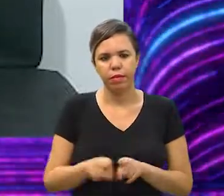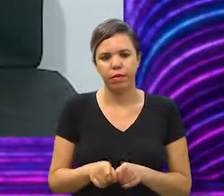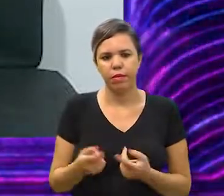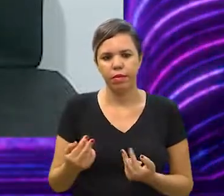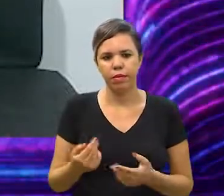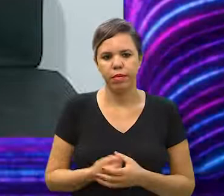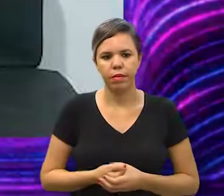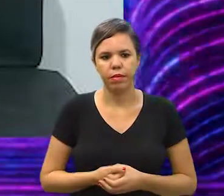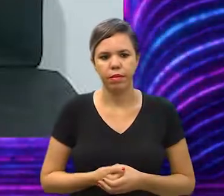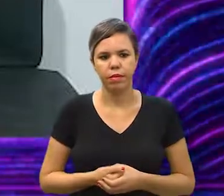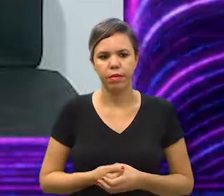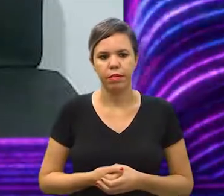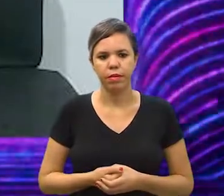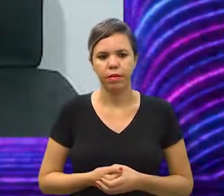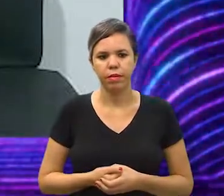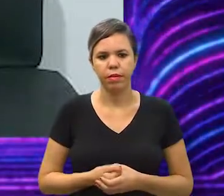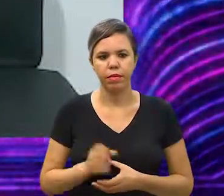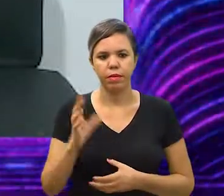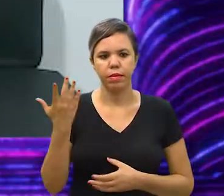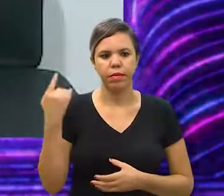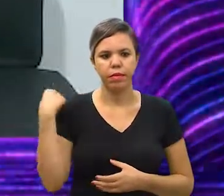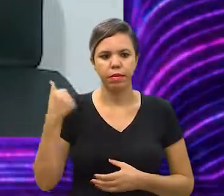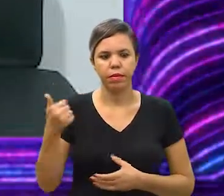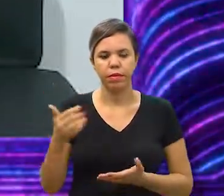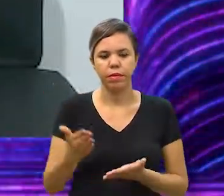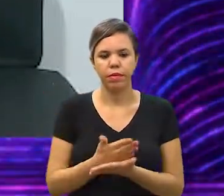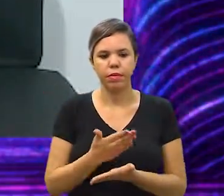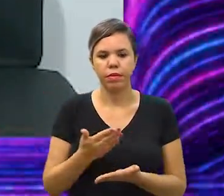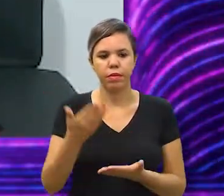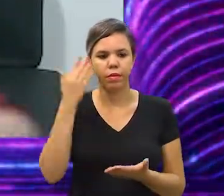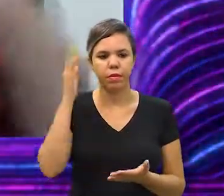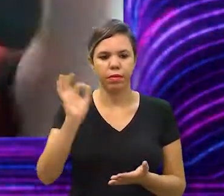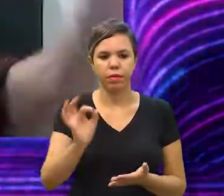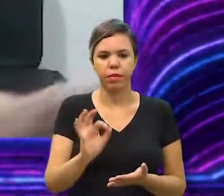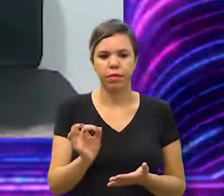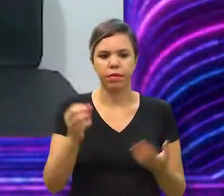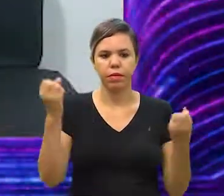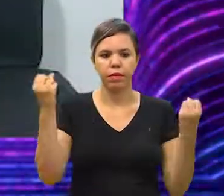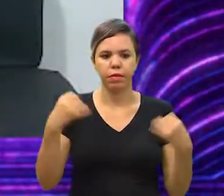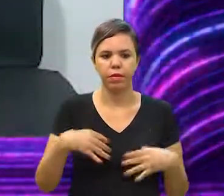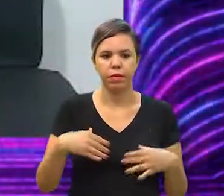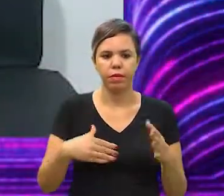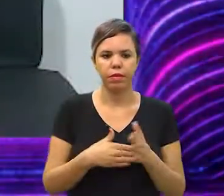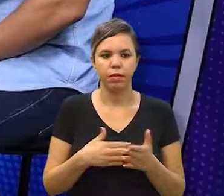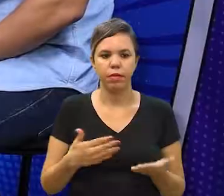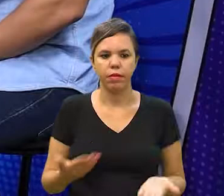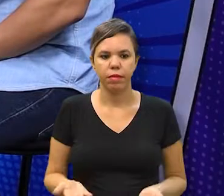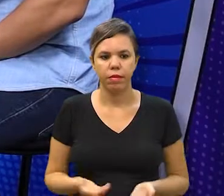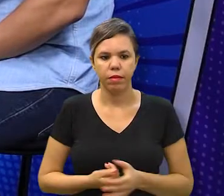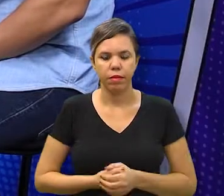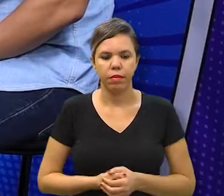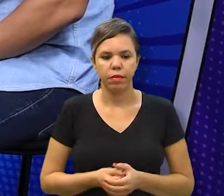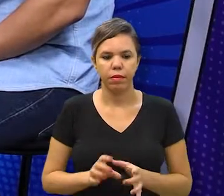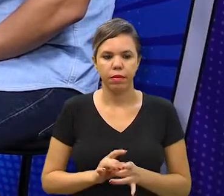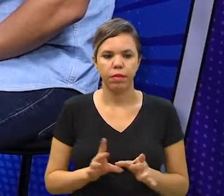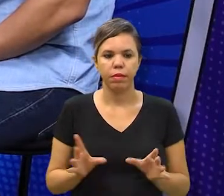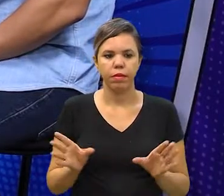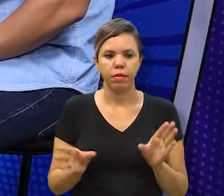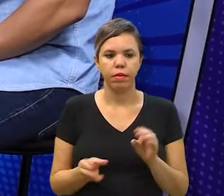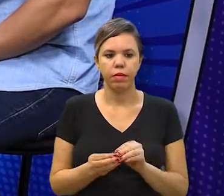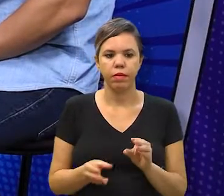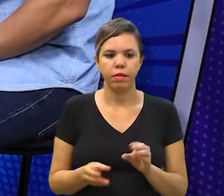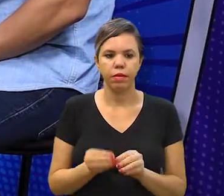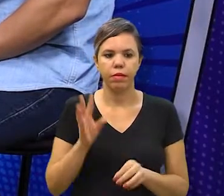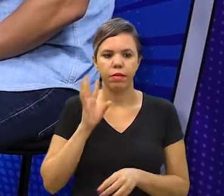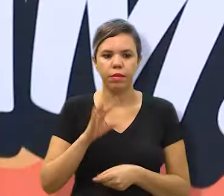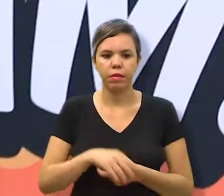de poxa, aquilo lá que aconteceu lá no primeiro volume eu não entendi muito bem, aí explica lá no último pra deixar tudo redondinho, bem